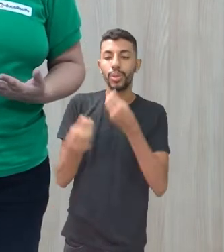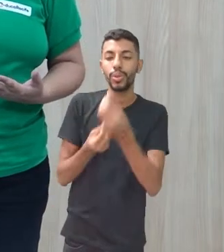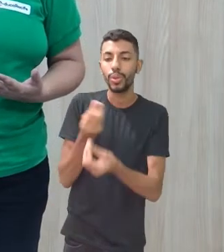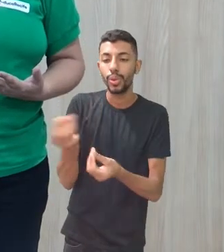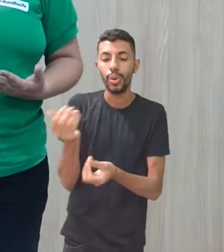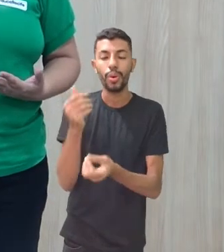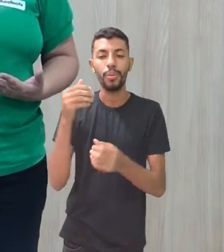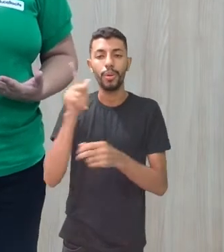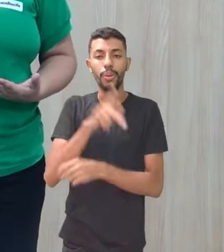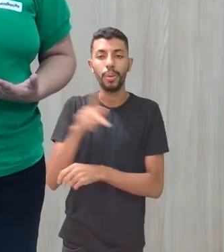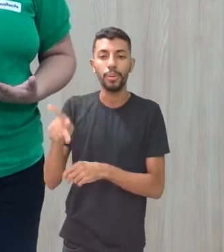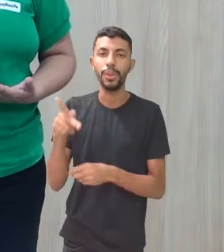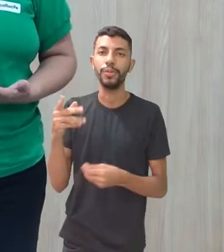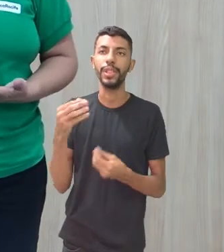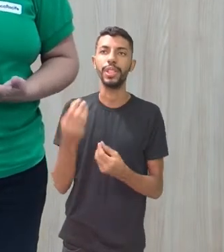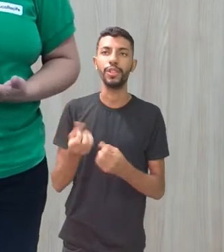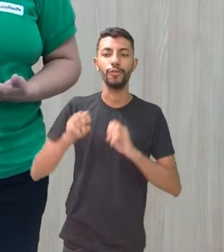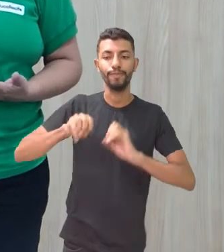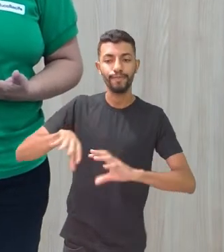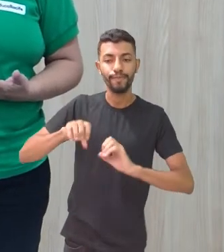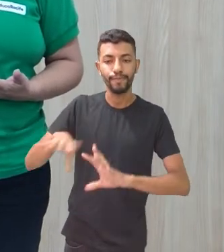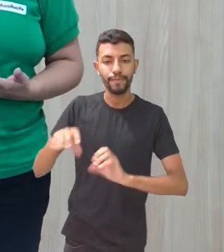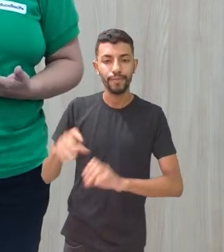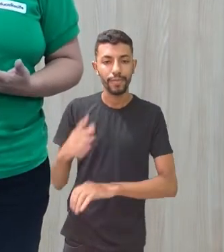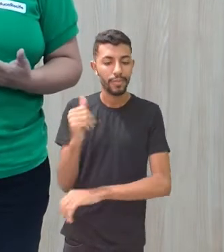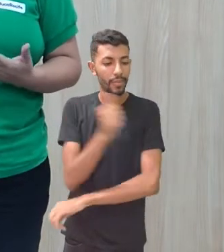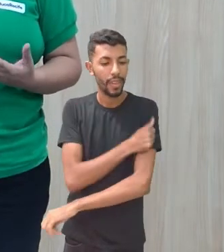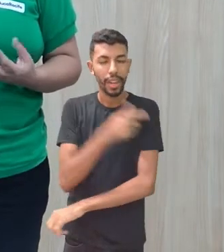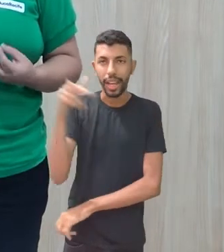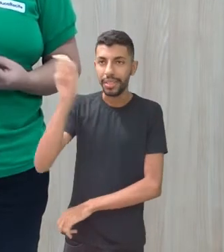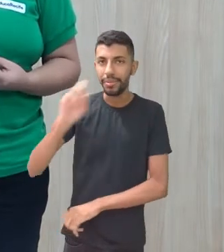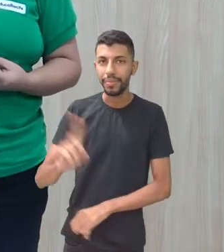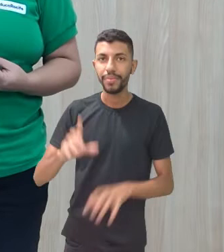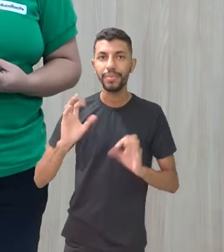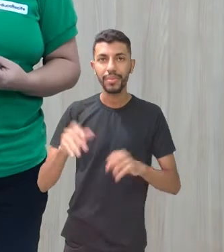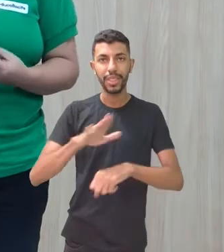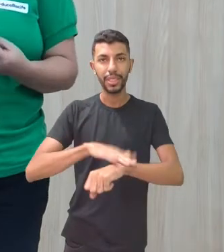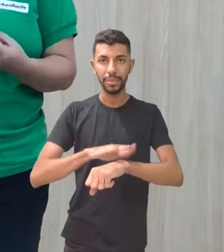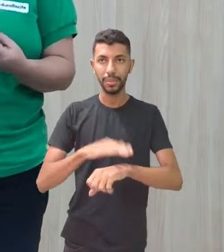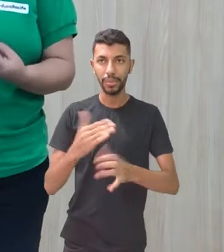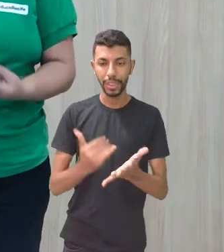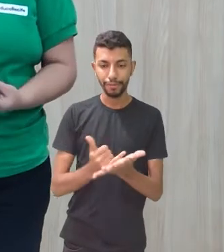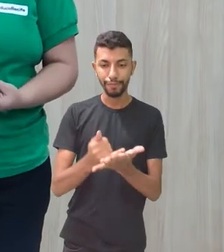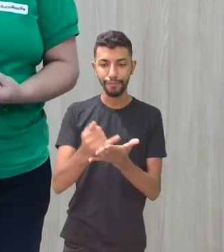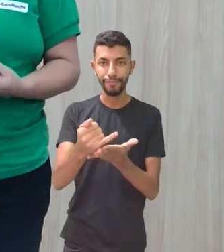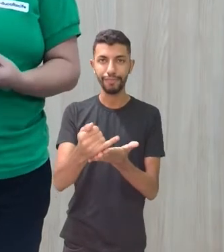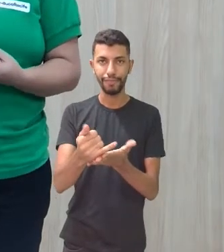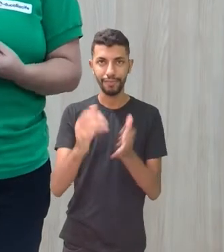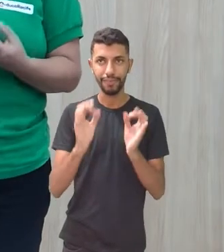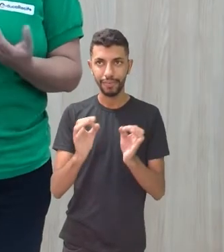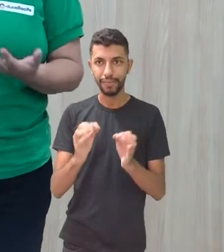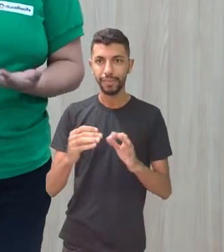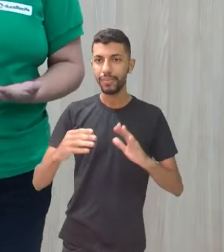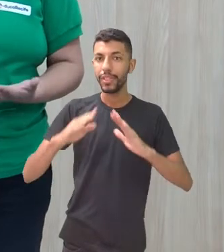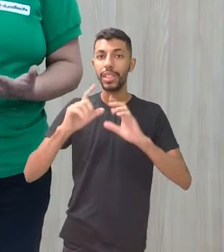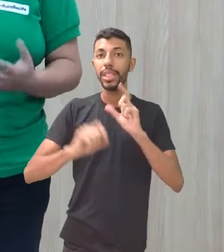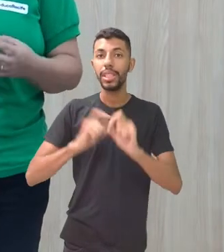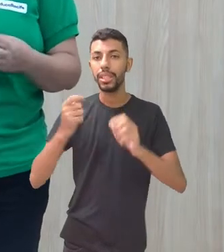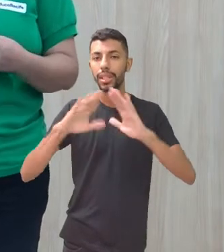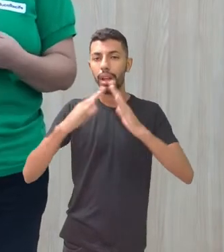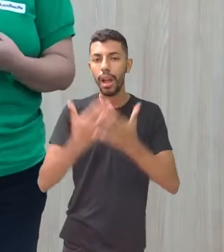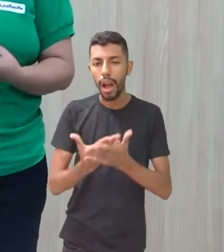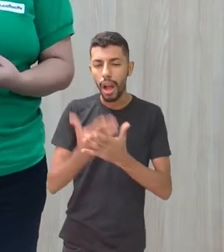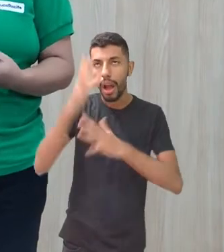trabalhar com essa criança com deficiência, nesse momento de iniciação de uma escolaridade,